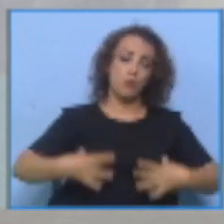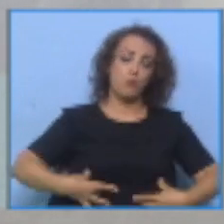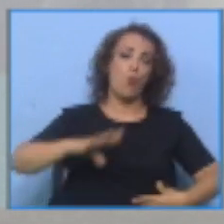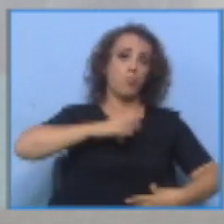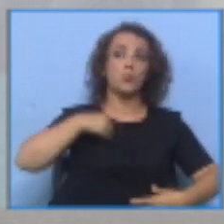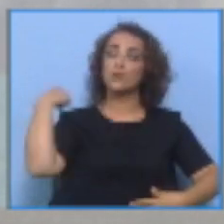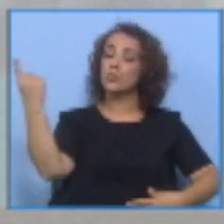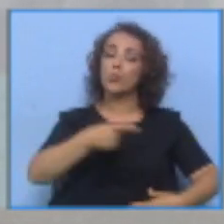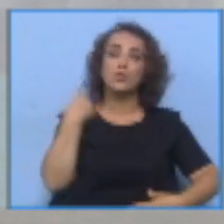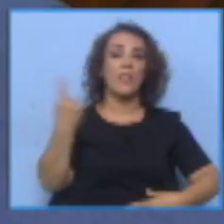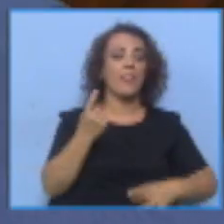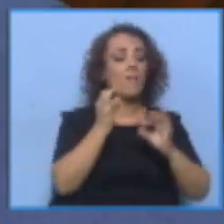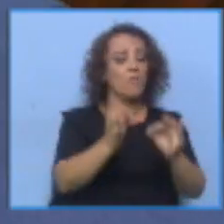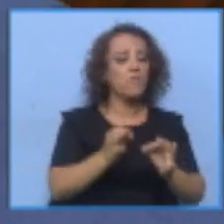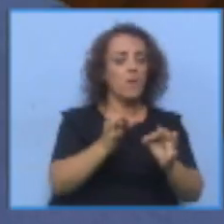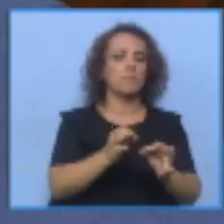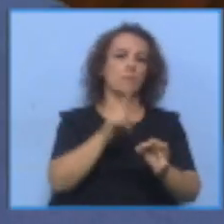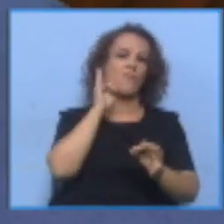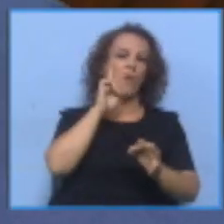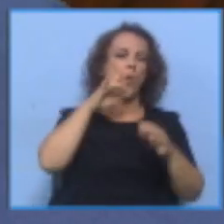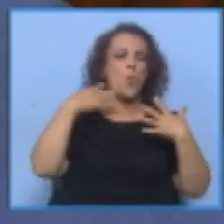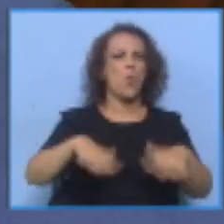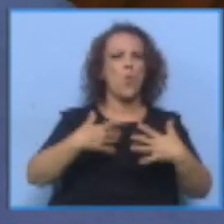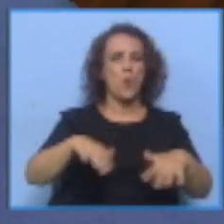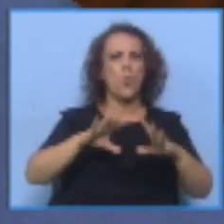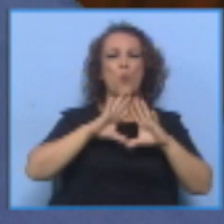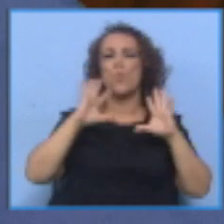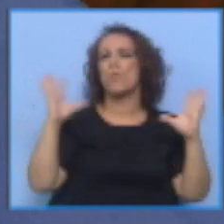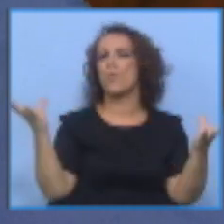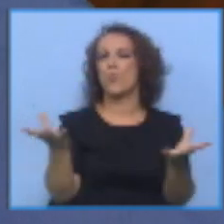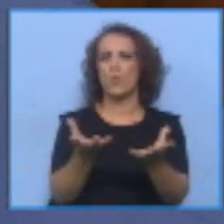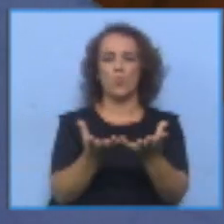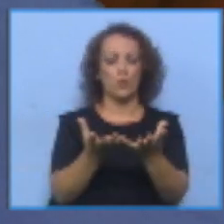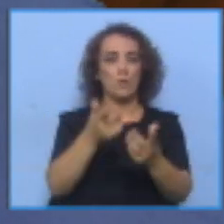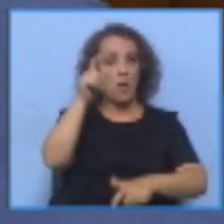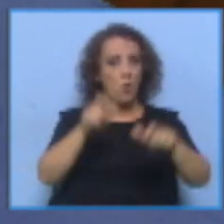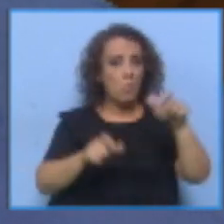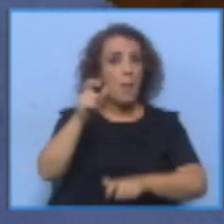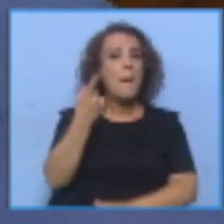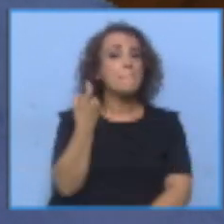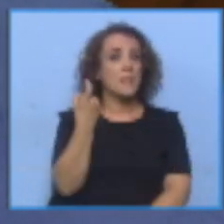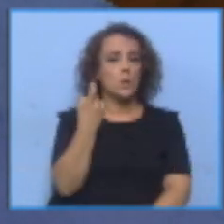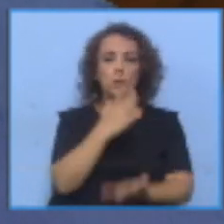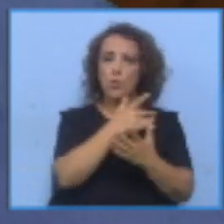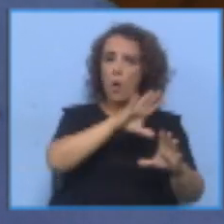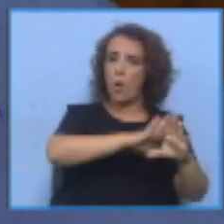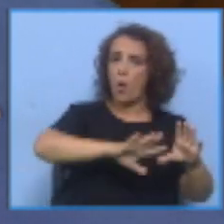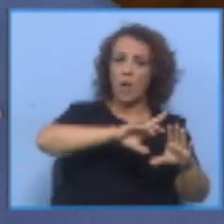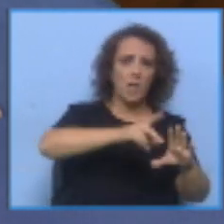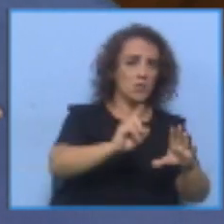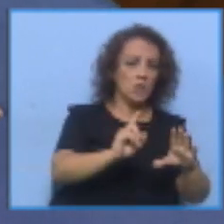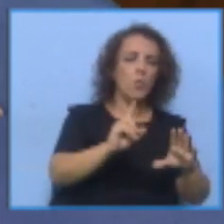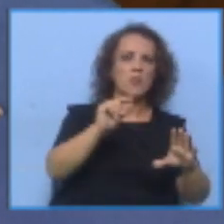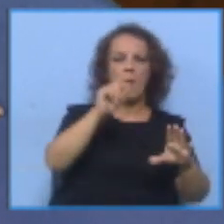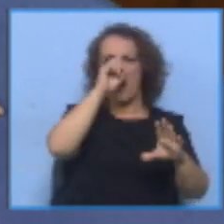cuidado de todos. Exatamente, um património universal que a humanidade necessita, não é só nessa região, também falamos